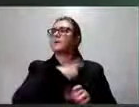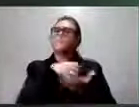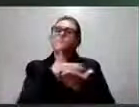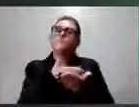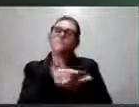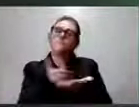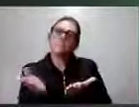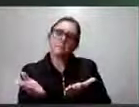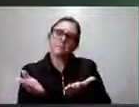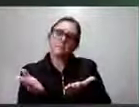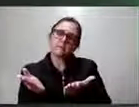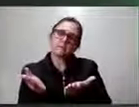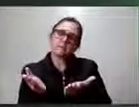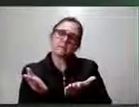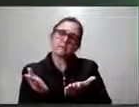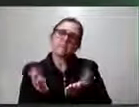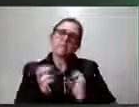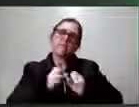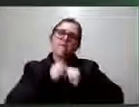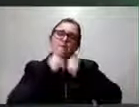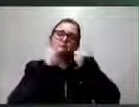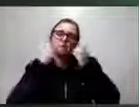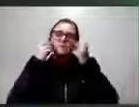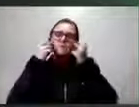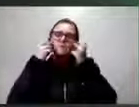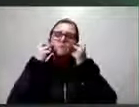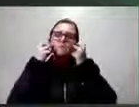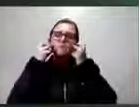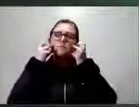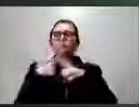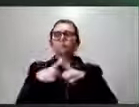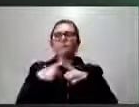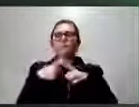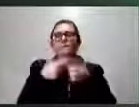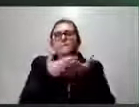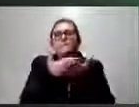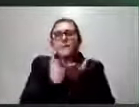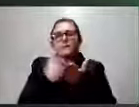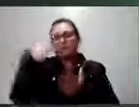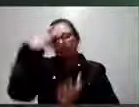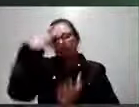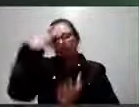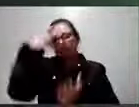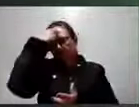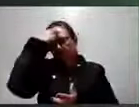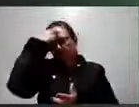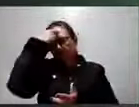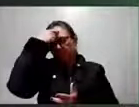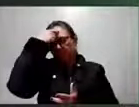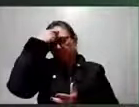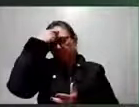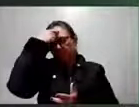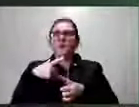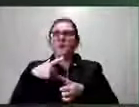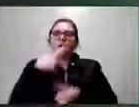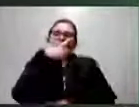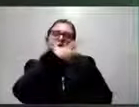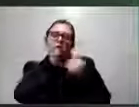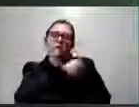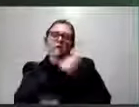do tônus muscular pela perda de consciência do paciente ou o relaxamento pela anestesia, que pode causar